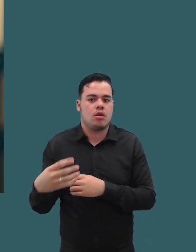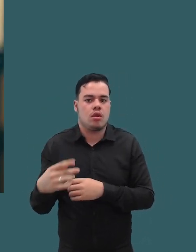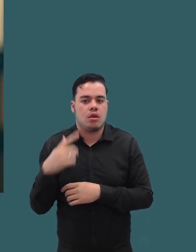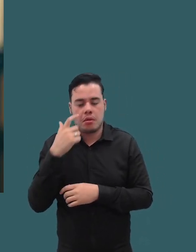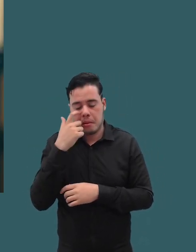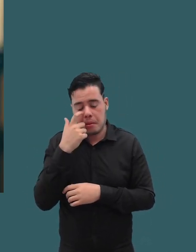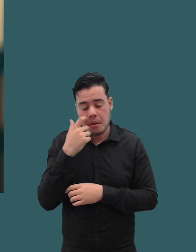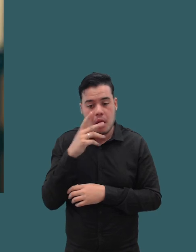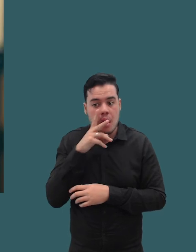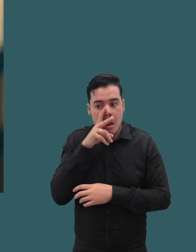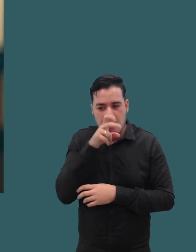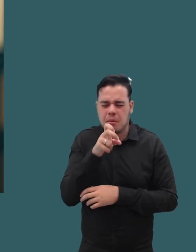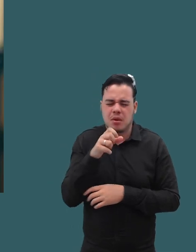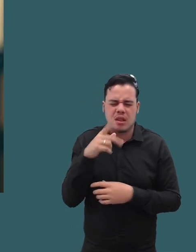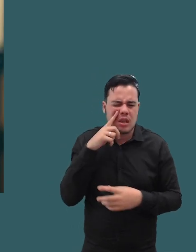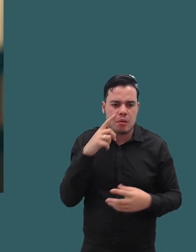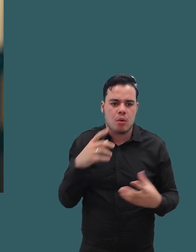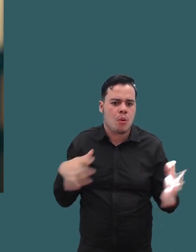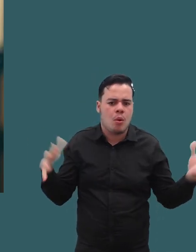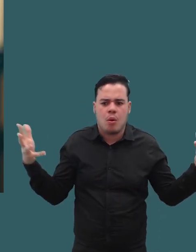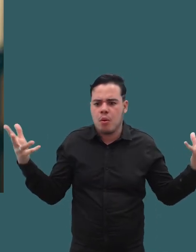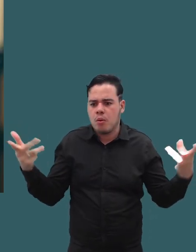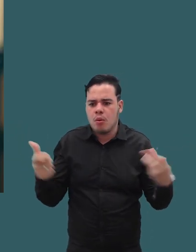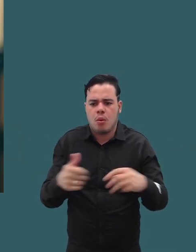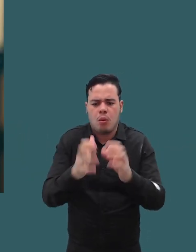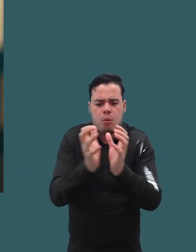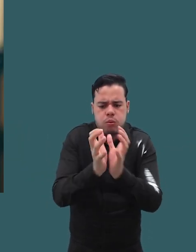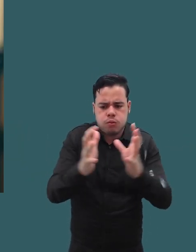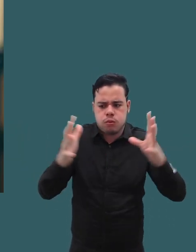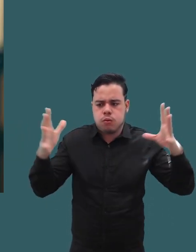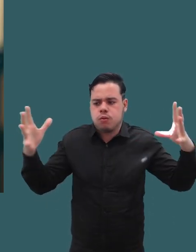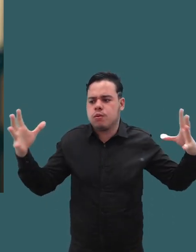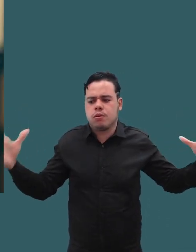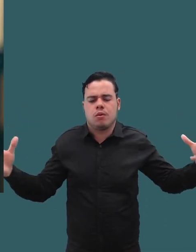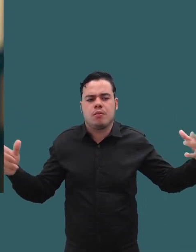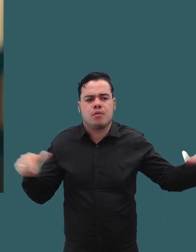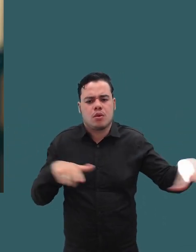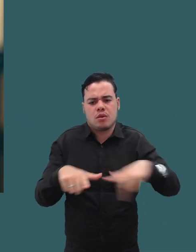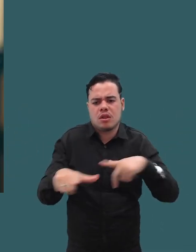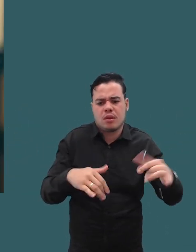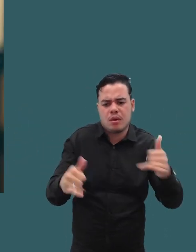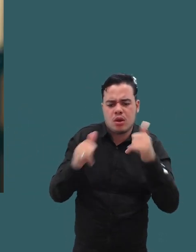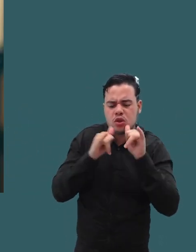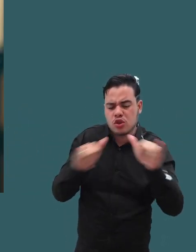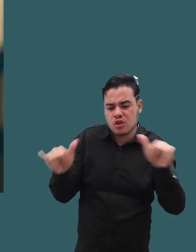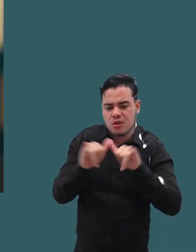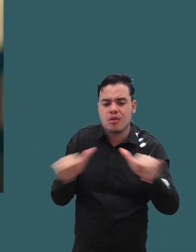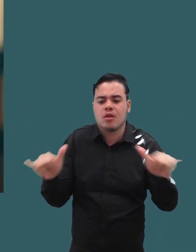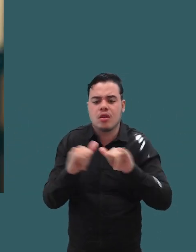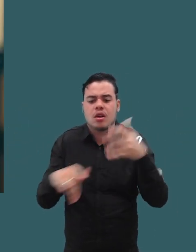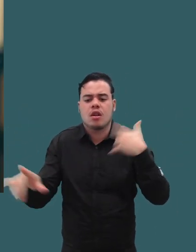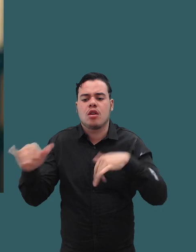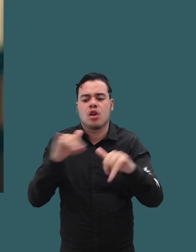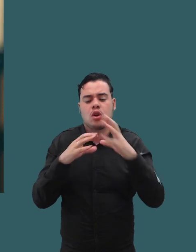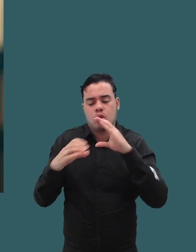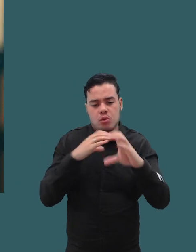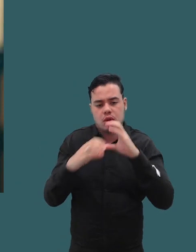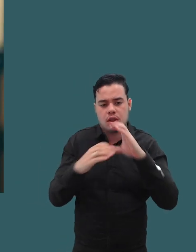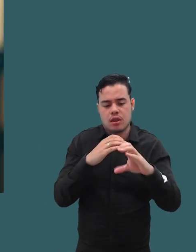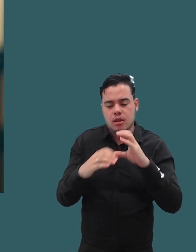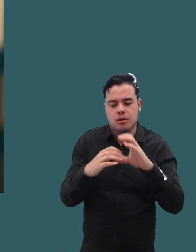um conjunto formidável, uma comunidade voltada para o trabalho de divulgação e de comunicação da